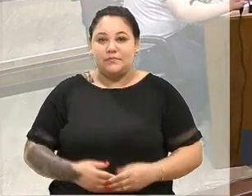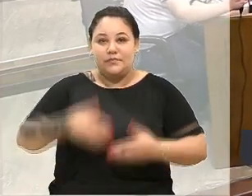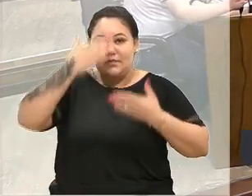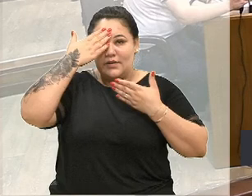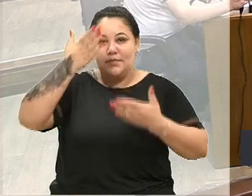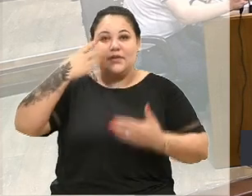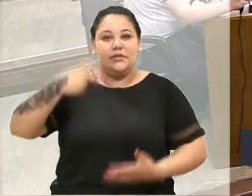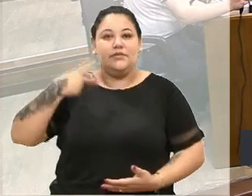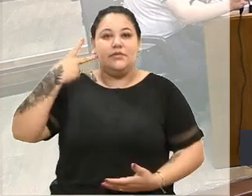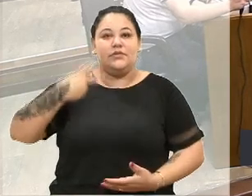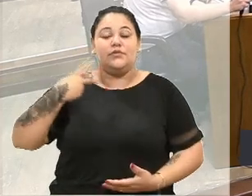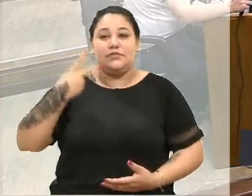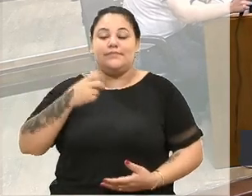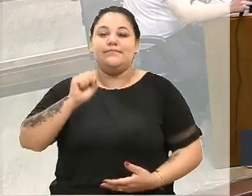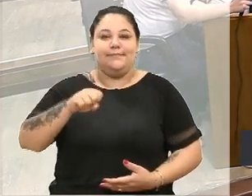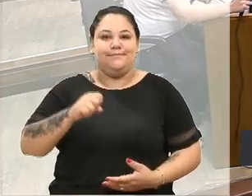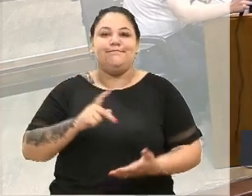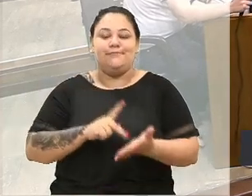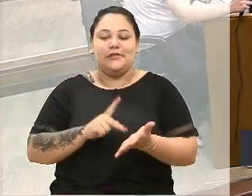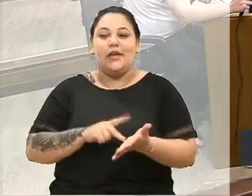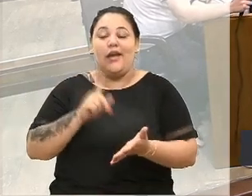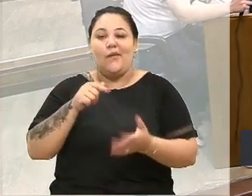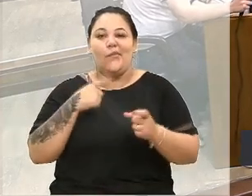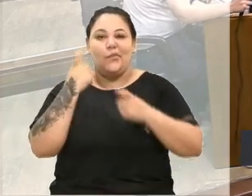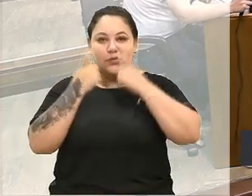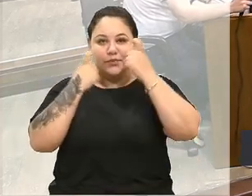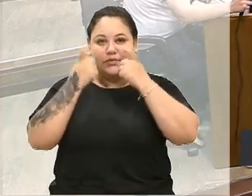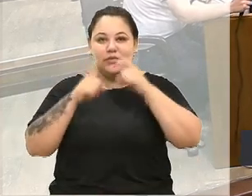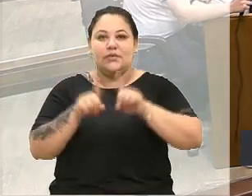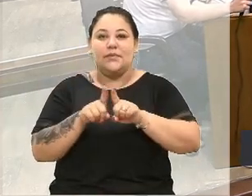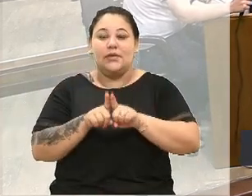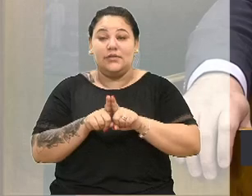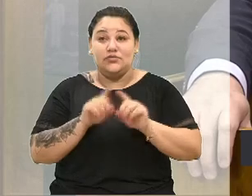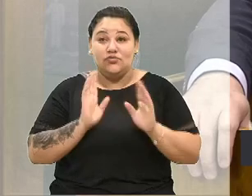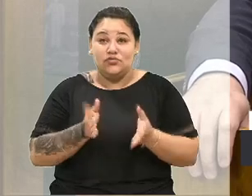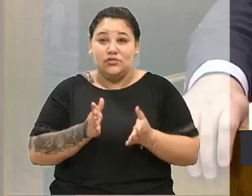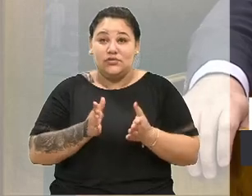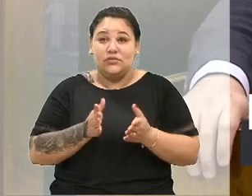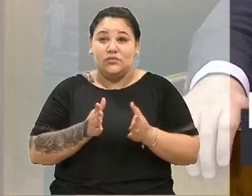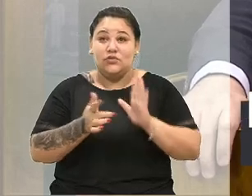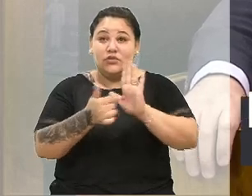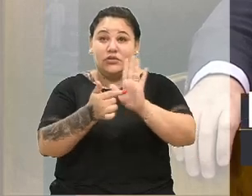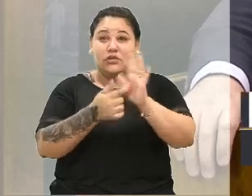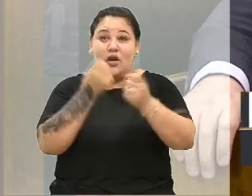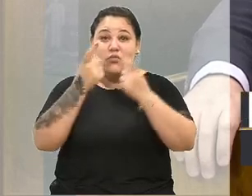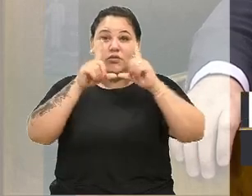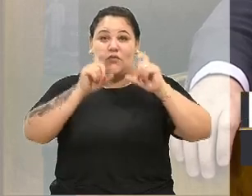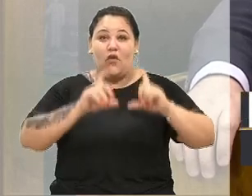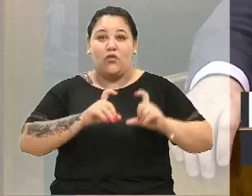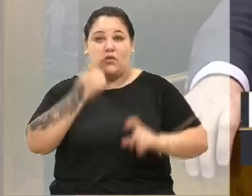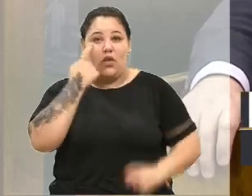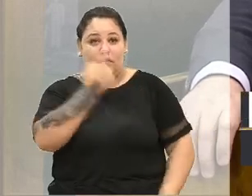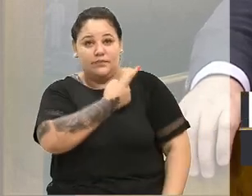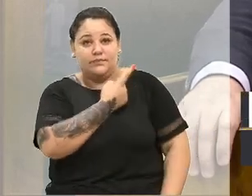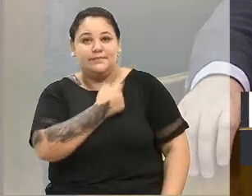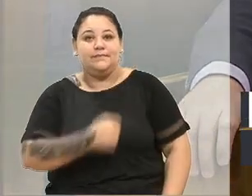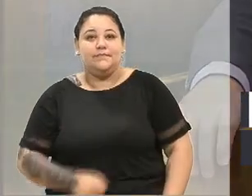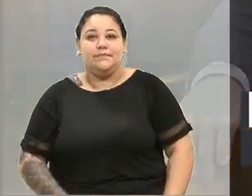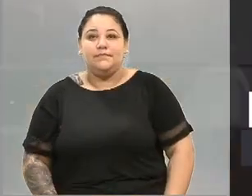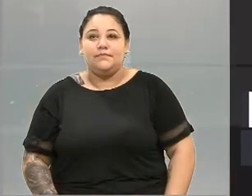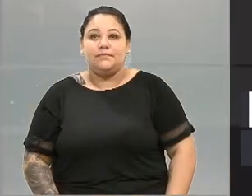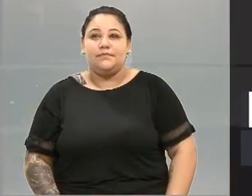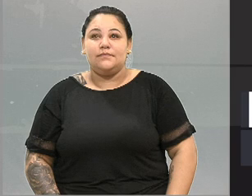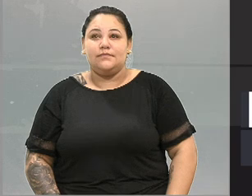Obrigado, vereador. É justamente isso, e essa é uma preocupação. Aqui a gente está passando algumas fotos. Essa foto aqui, ó, tem sido